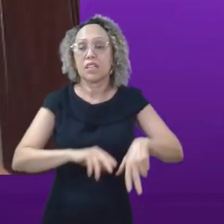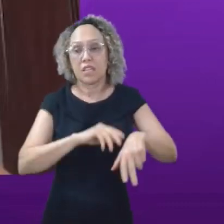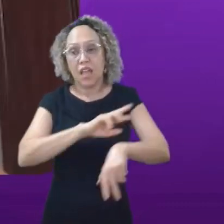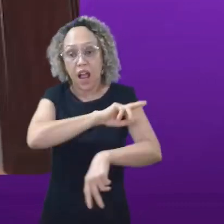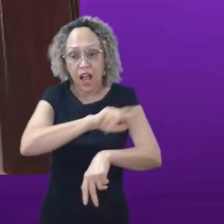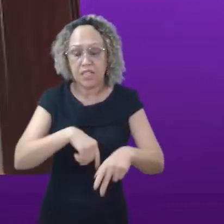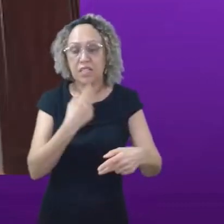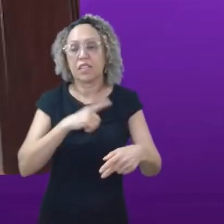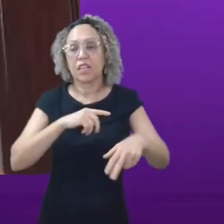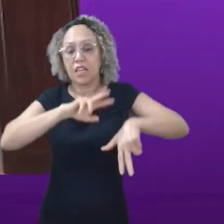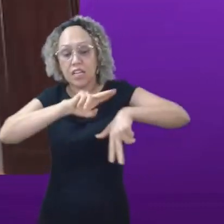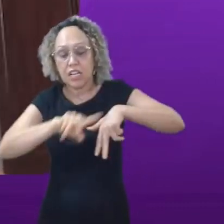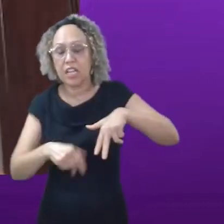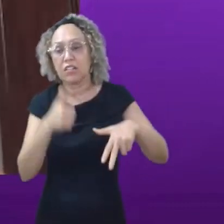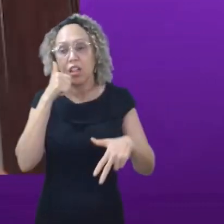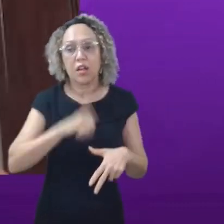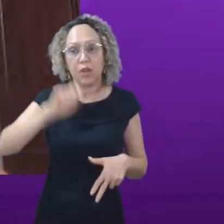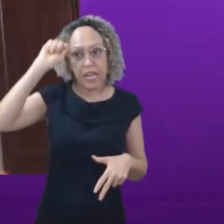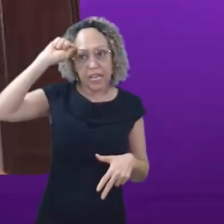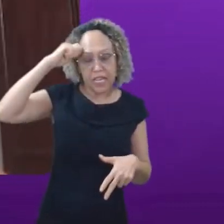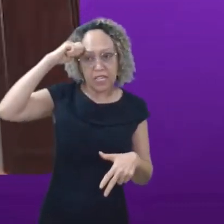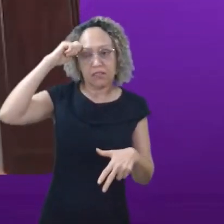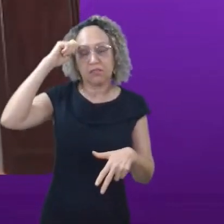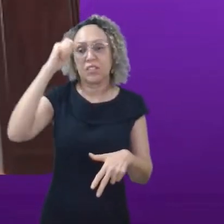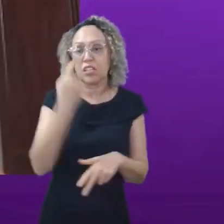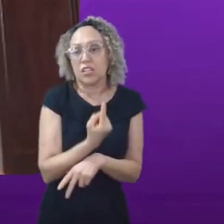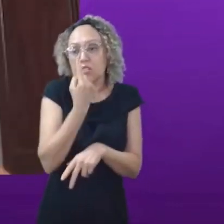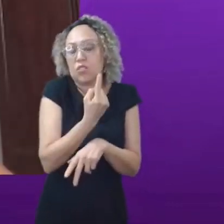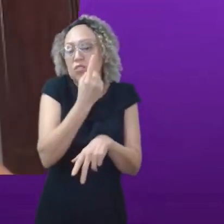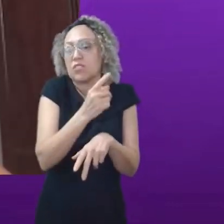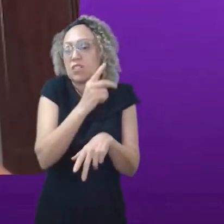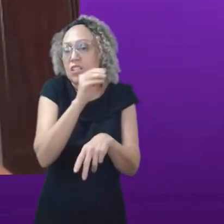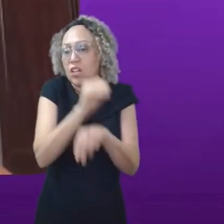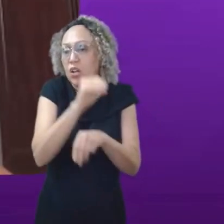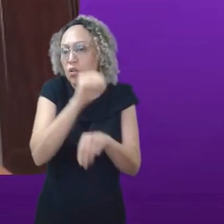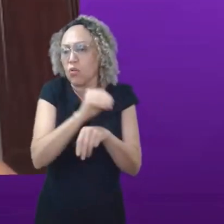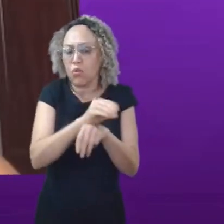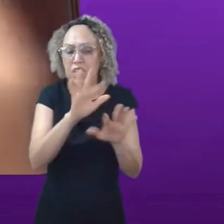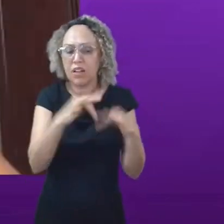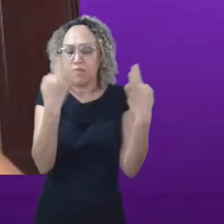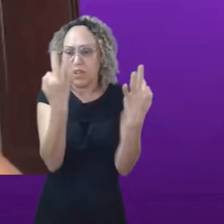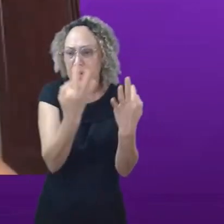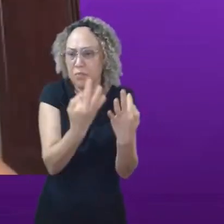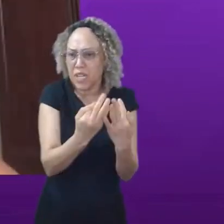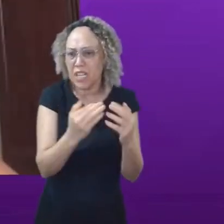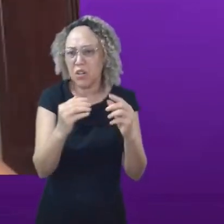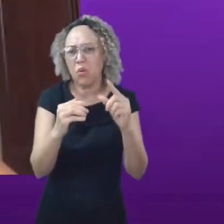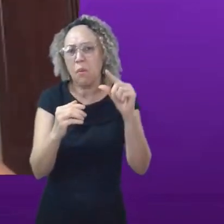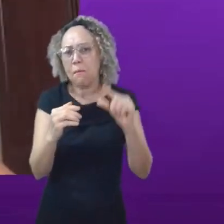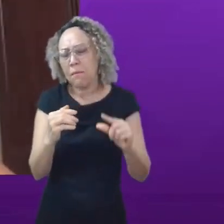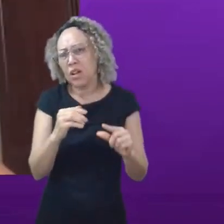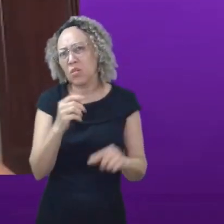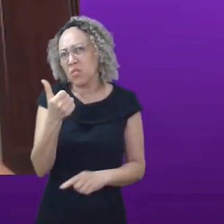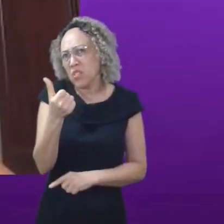chefiam suas residências com menos de R$600 per capita, muitas vezes bem menos que isso. São